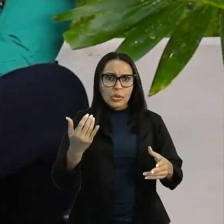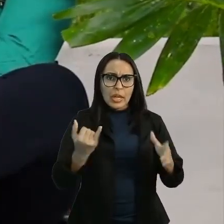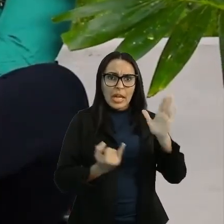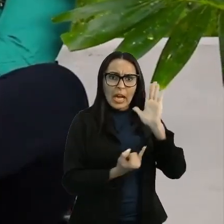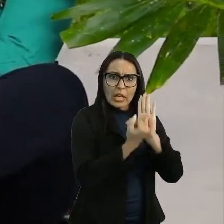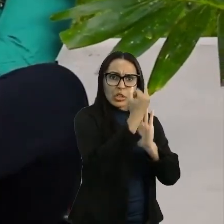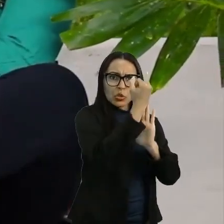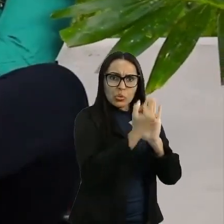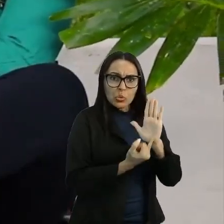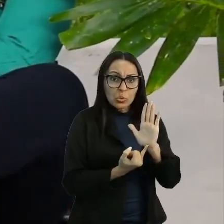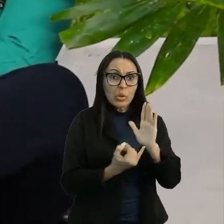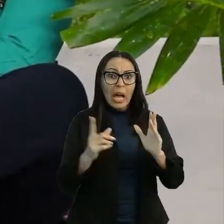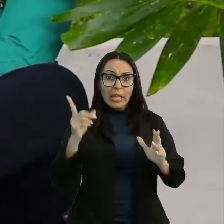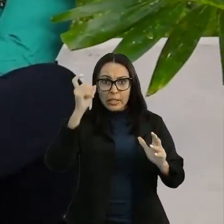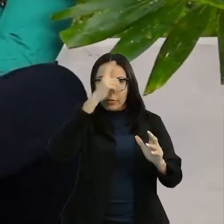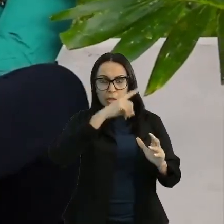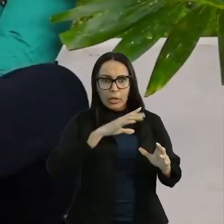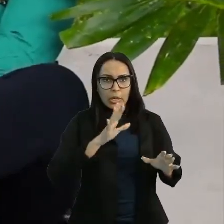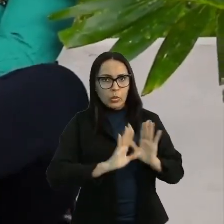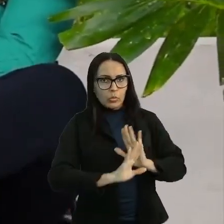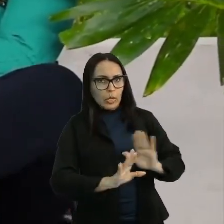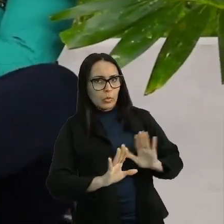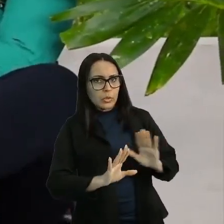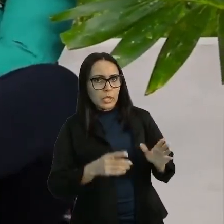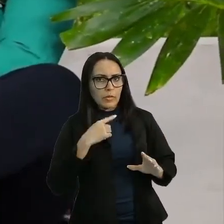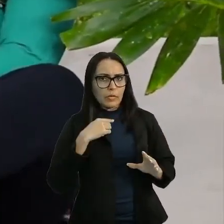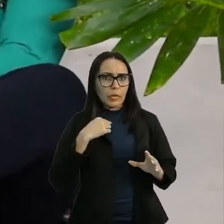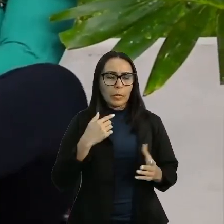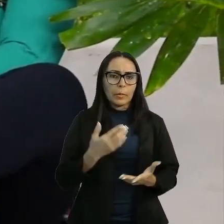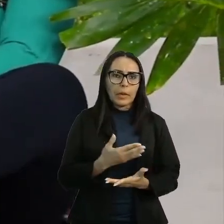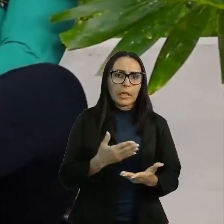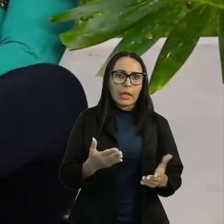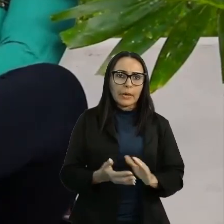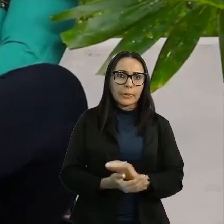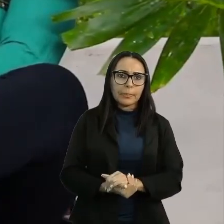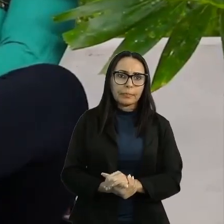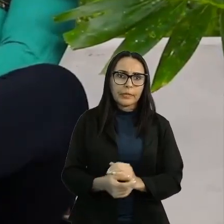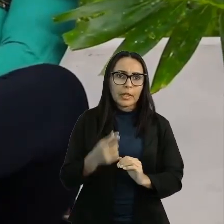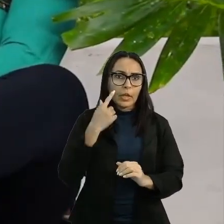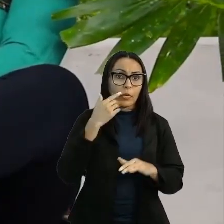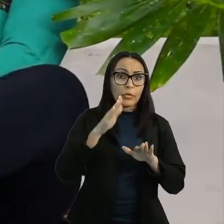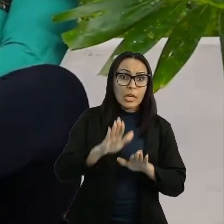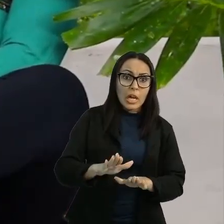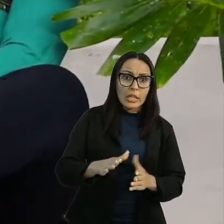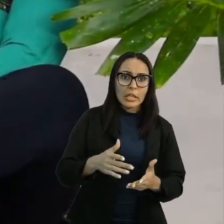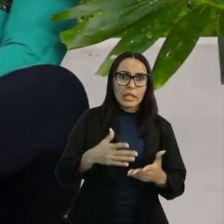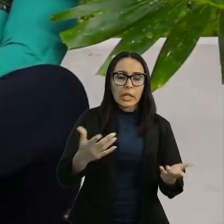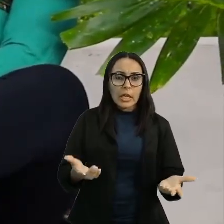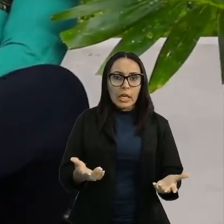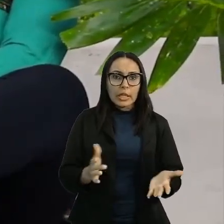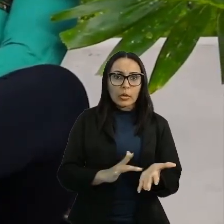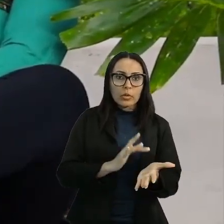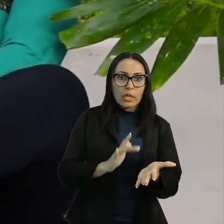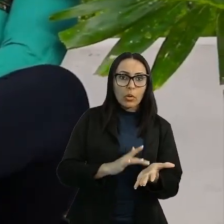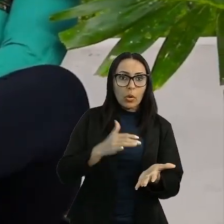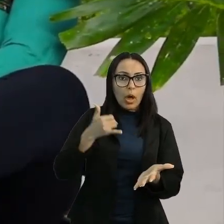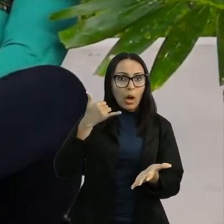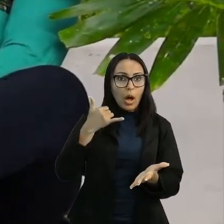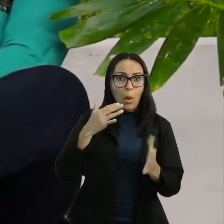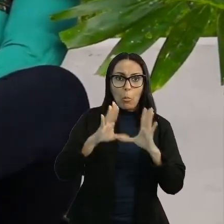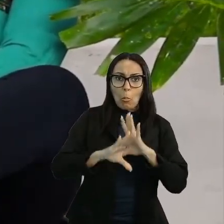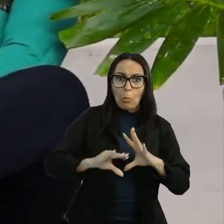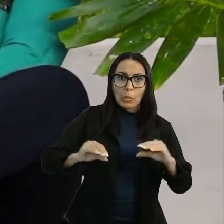esses princípios com uma vida aparentemente comum, né? Com uma vida comum. Uma vida chamada aqui profana, mundana. Uma vida normal,